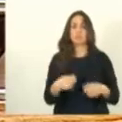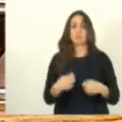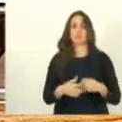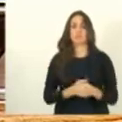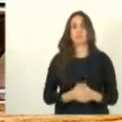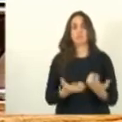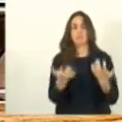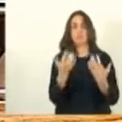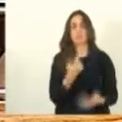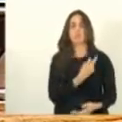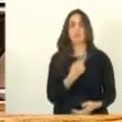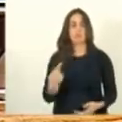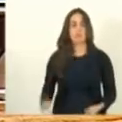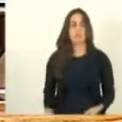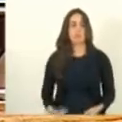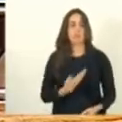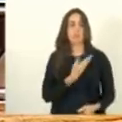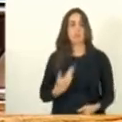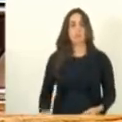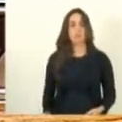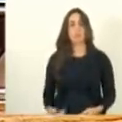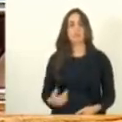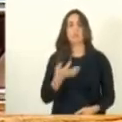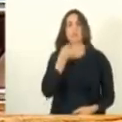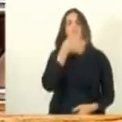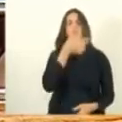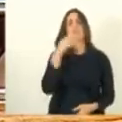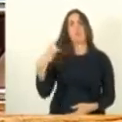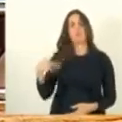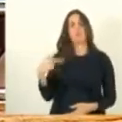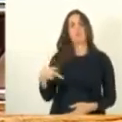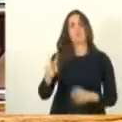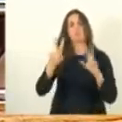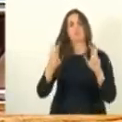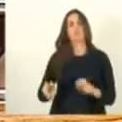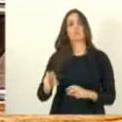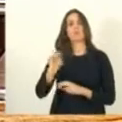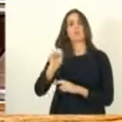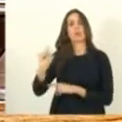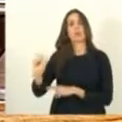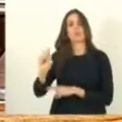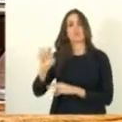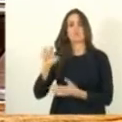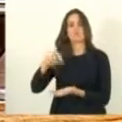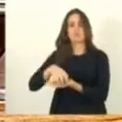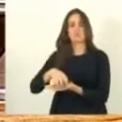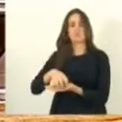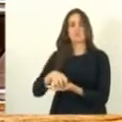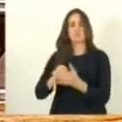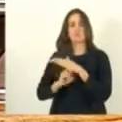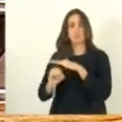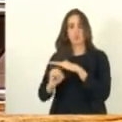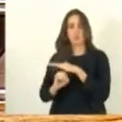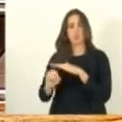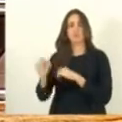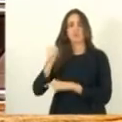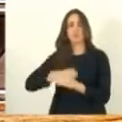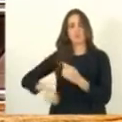Creio que o governo do Estado precisa tomar uma atitude, se pronunciar claramente sobre a SOS. Queria que o líder do governo estivesse aqui.